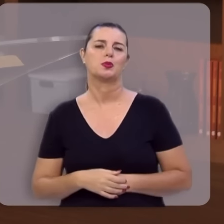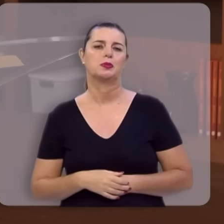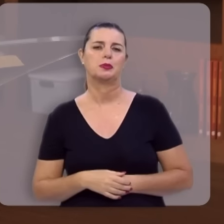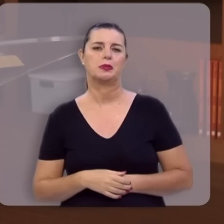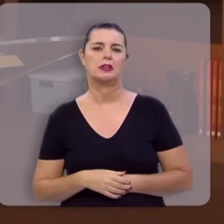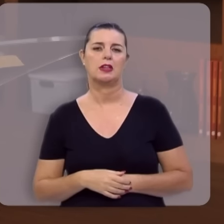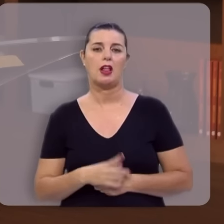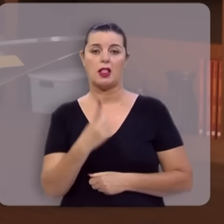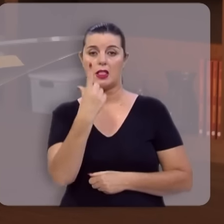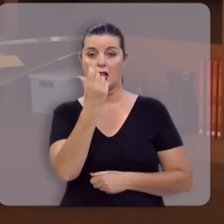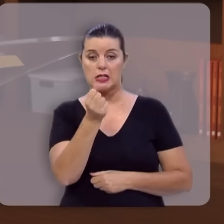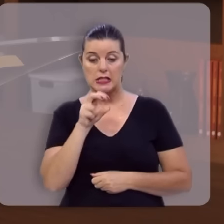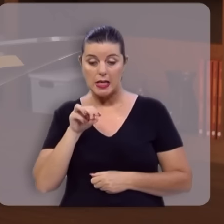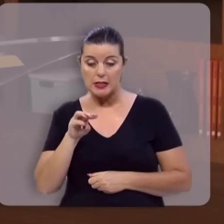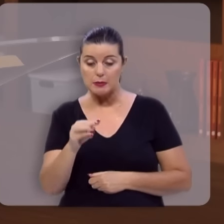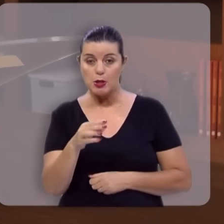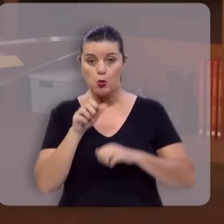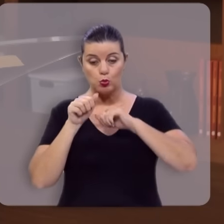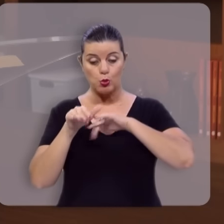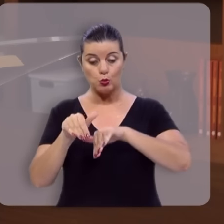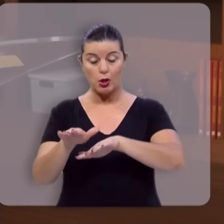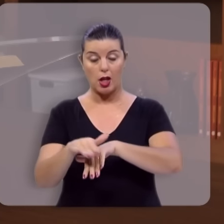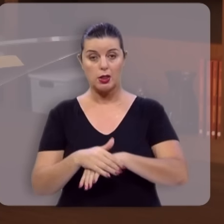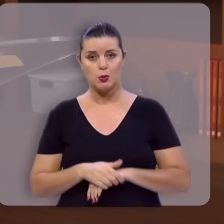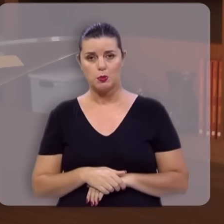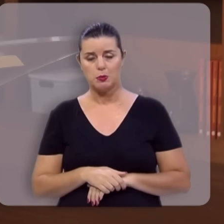Eram 16 mil soldados